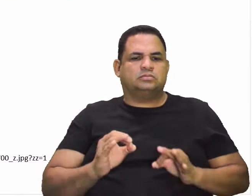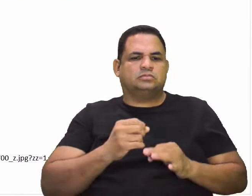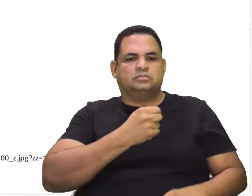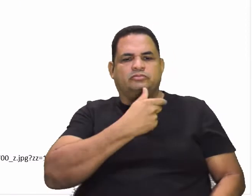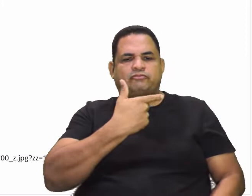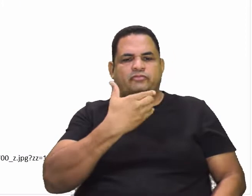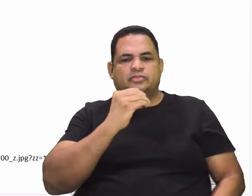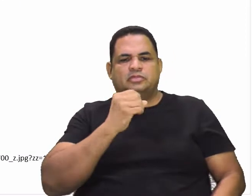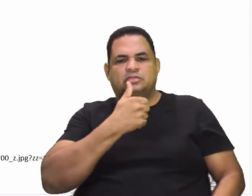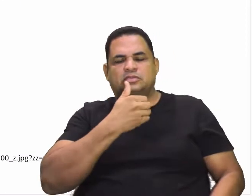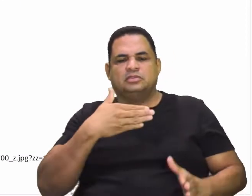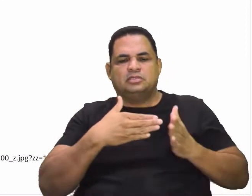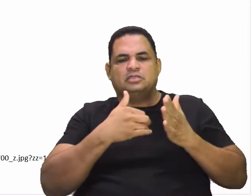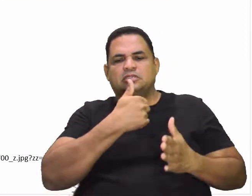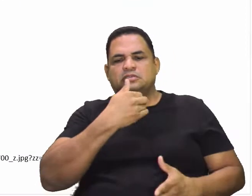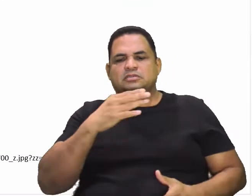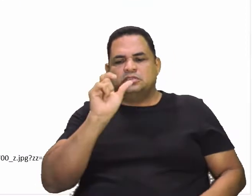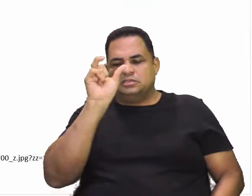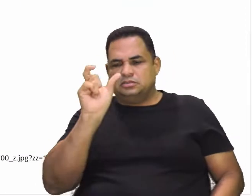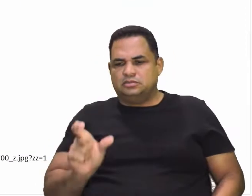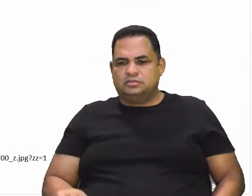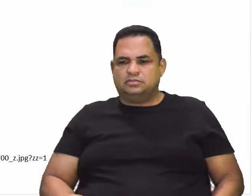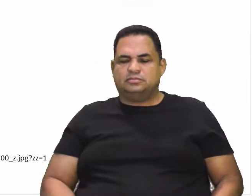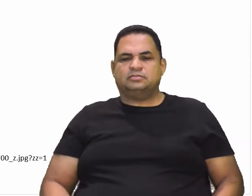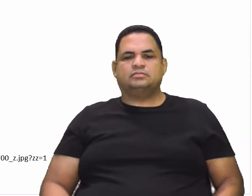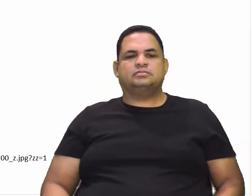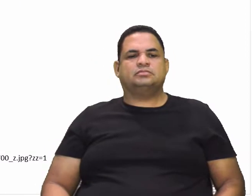constituídos entre 20 a 100 indivíduos.